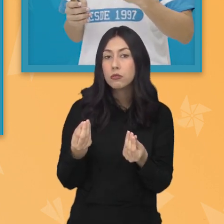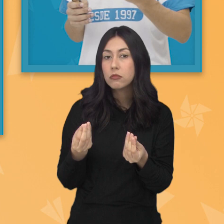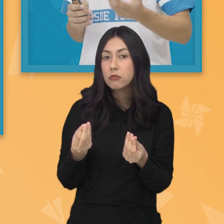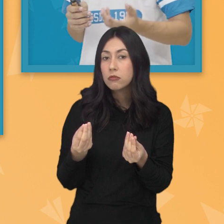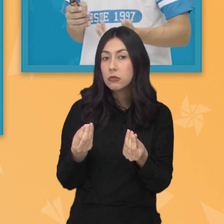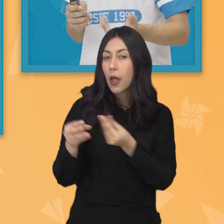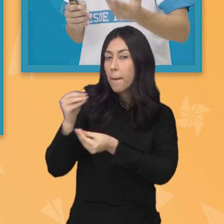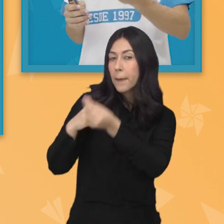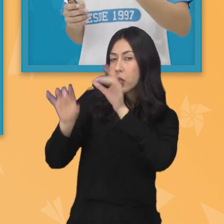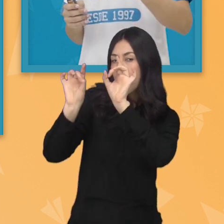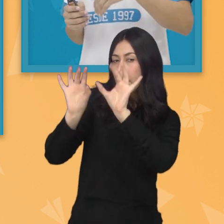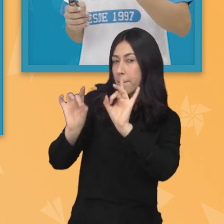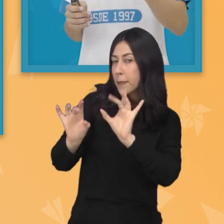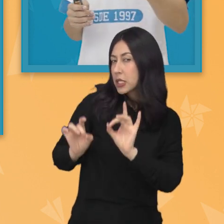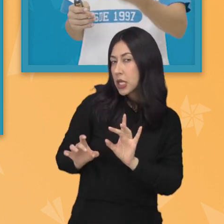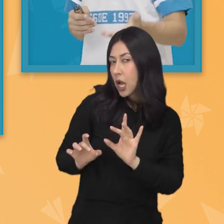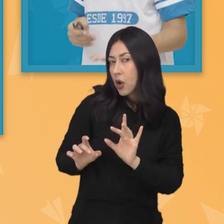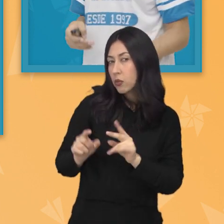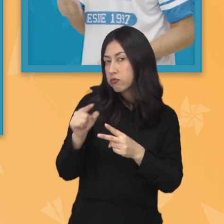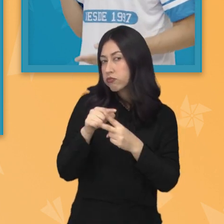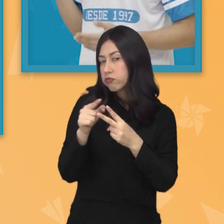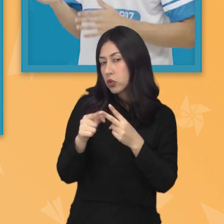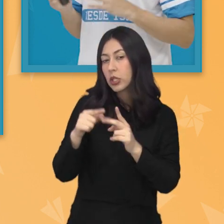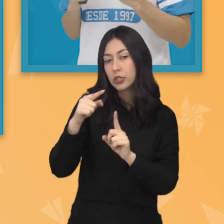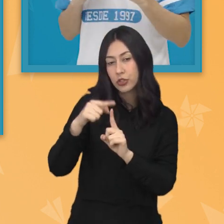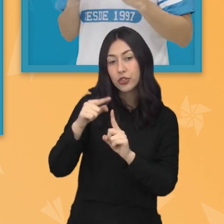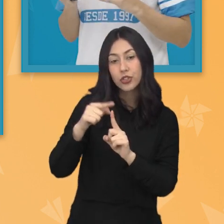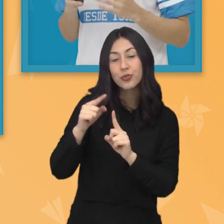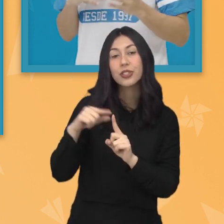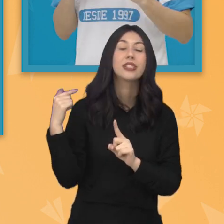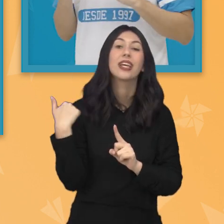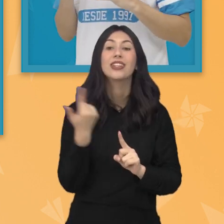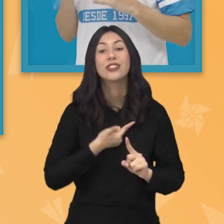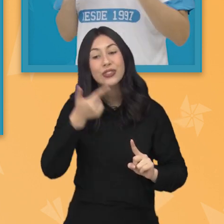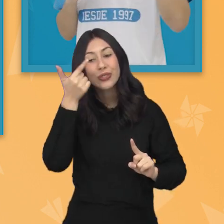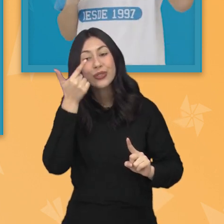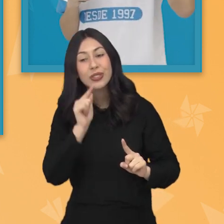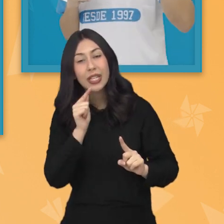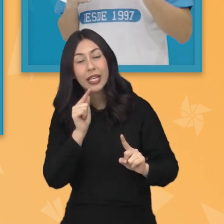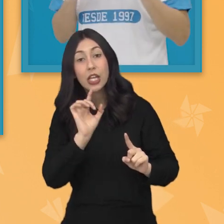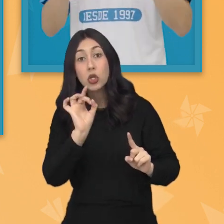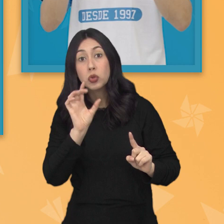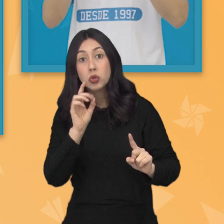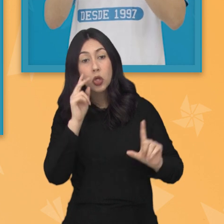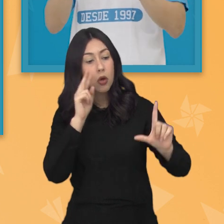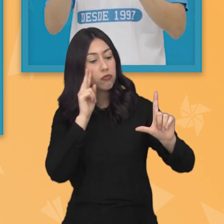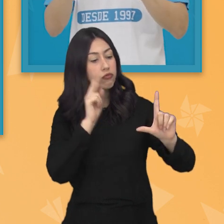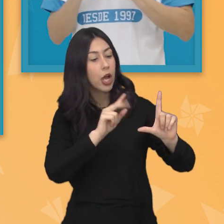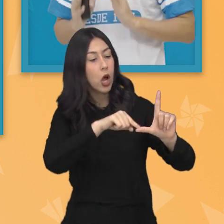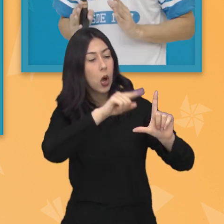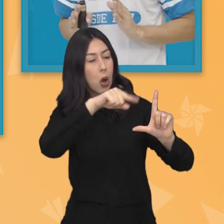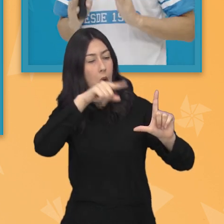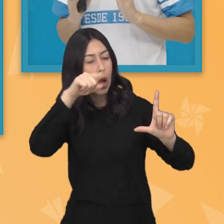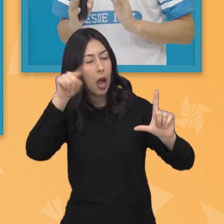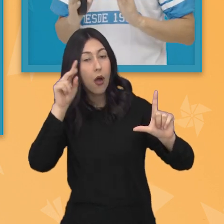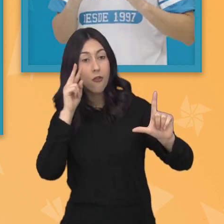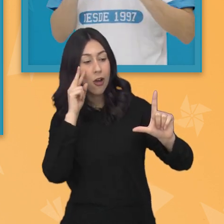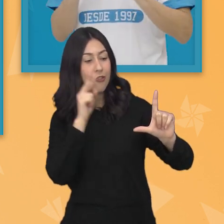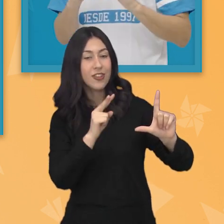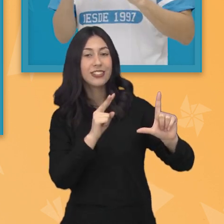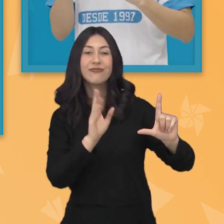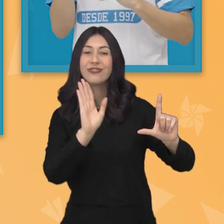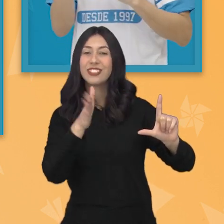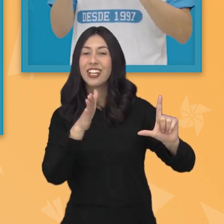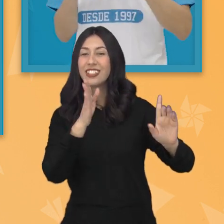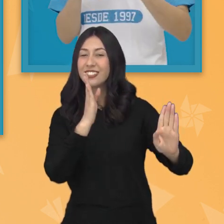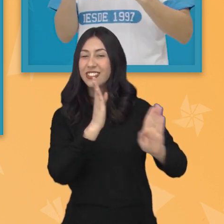mistura especial, né, seja azeotrópica ou eutética. Então a gente consegue ali, a partir dessa análise gráfica, daquela imagem